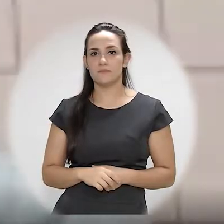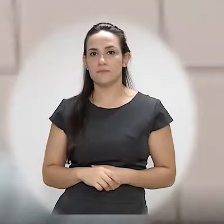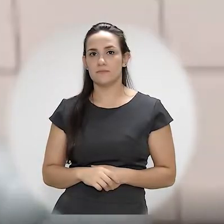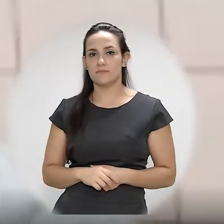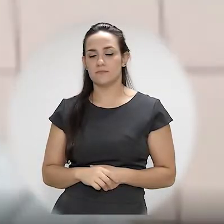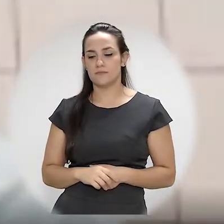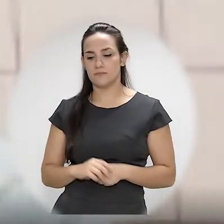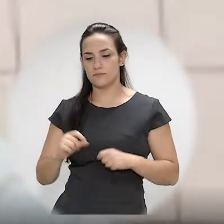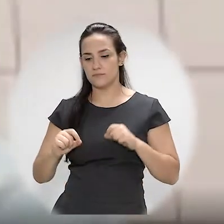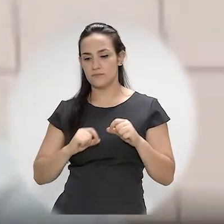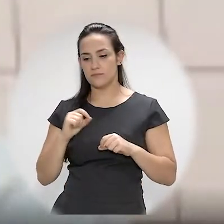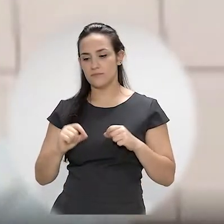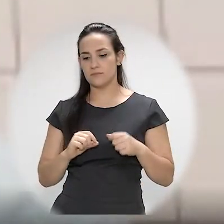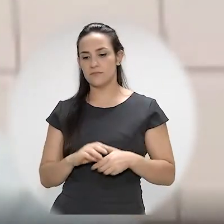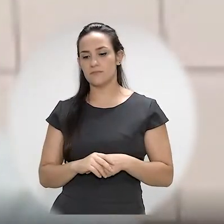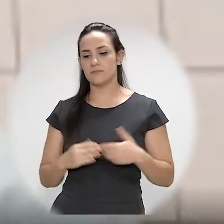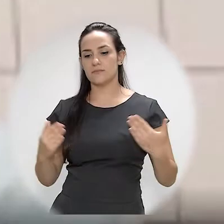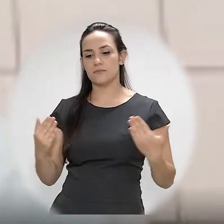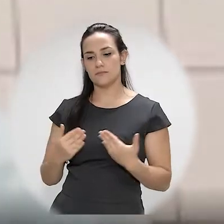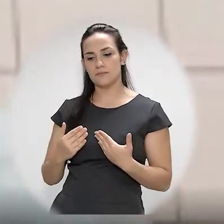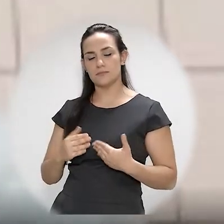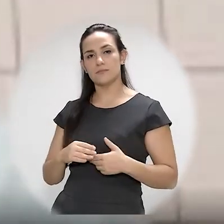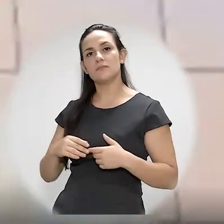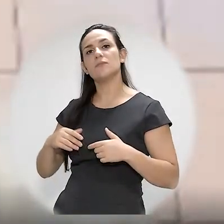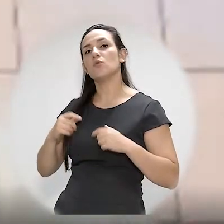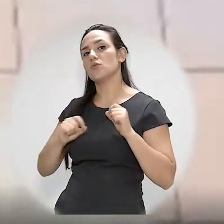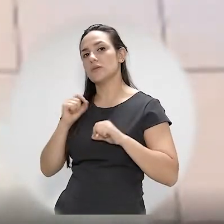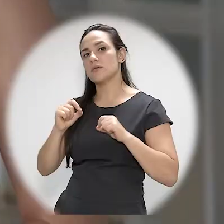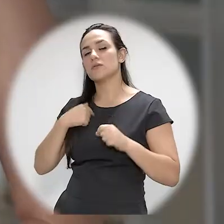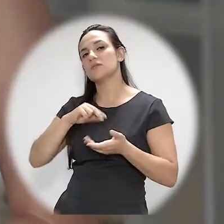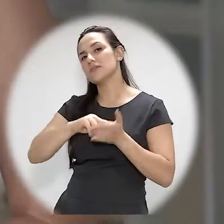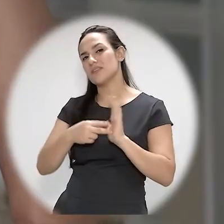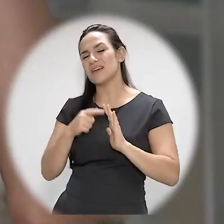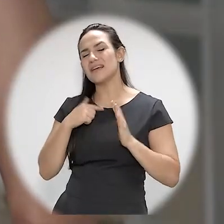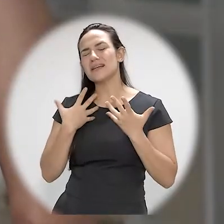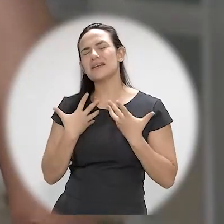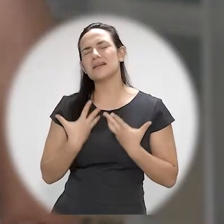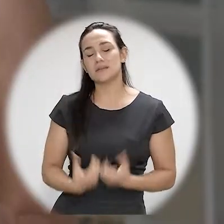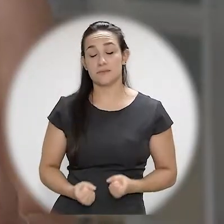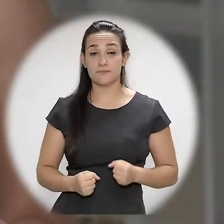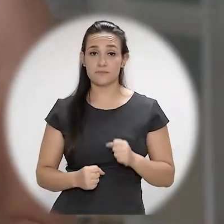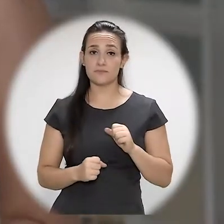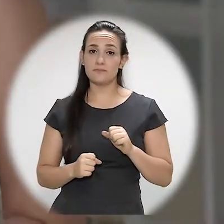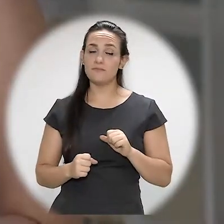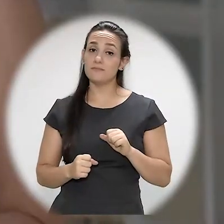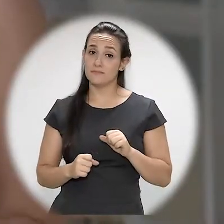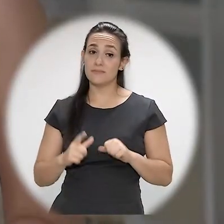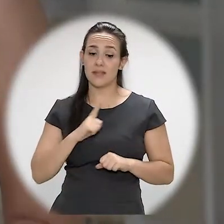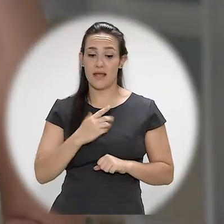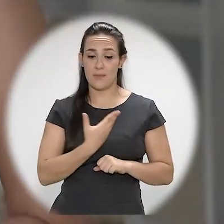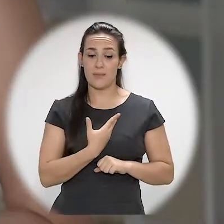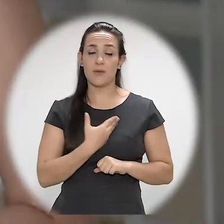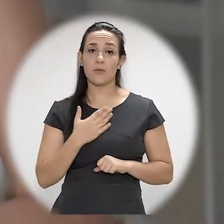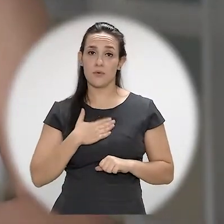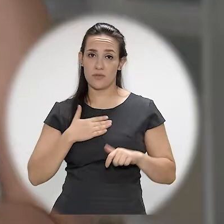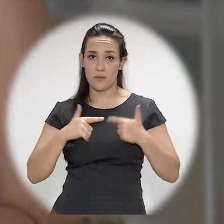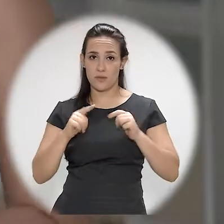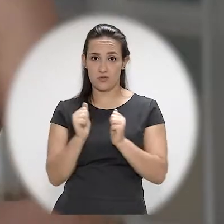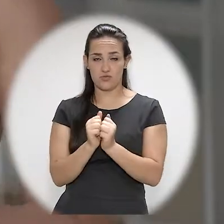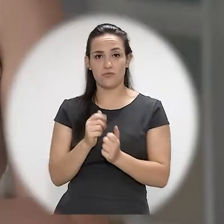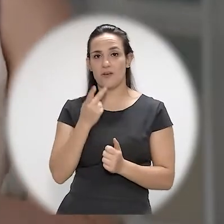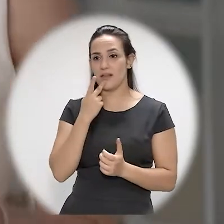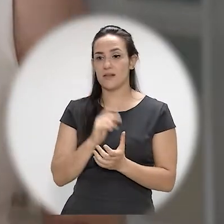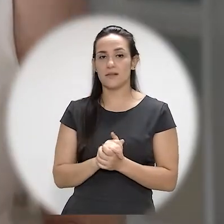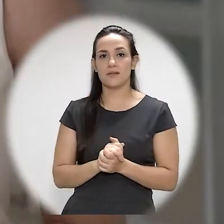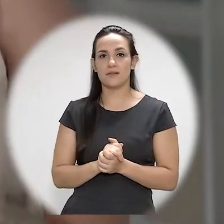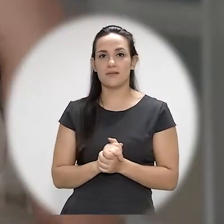Eu percebi muito o abalo da nossa equipe, o cansaço. Eu até brinco com os colegas que trabalham também no Covid, falando que